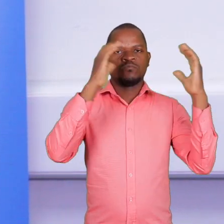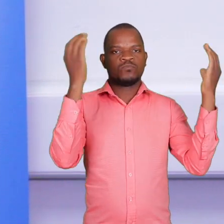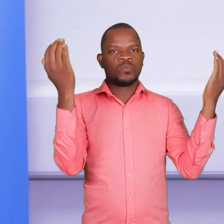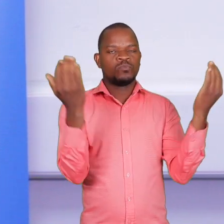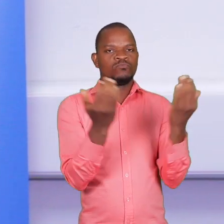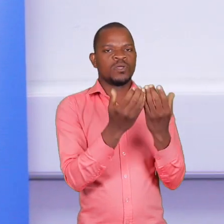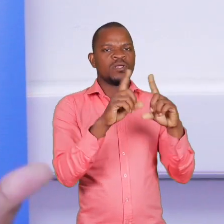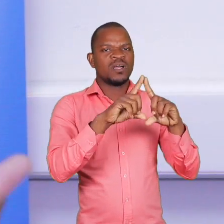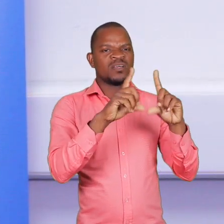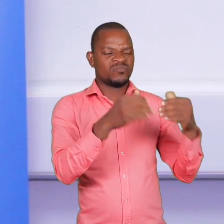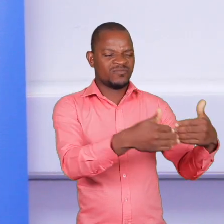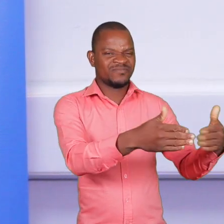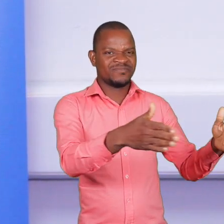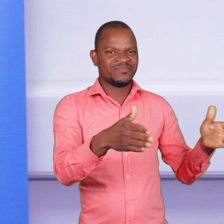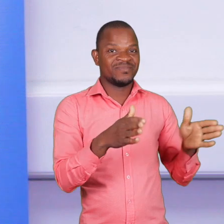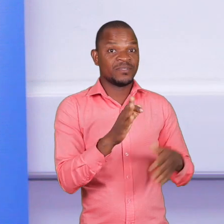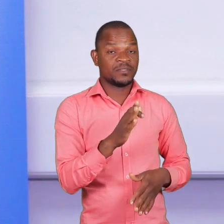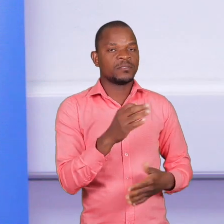temos que, de fato,